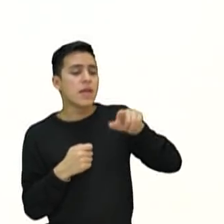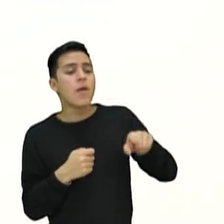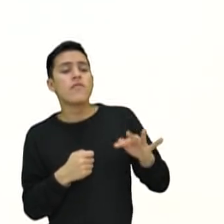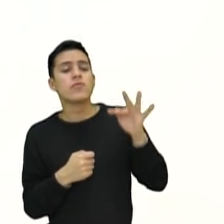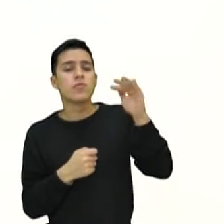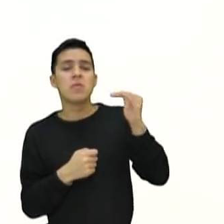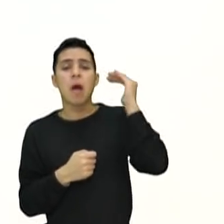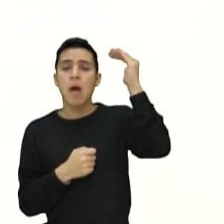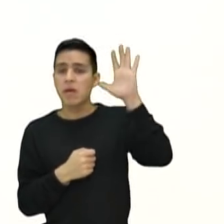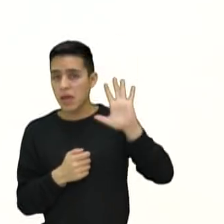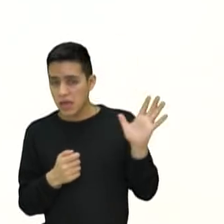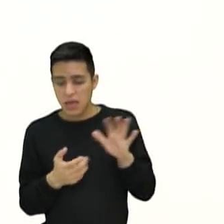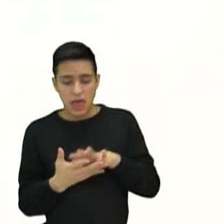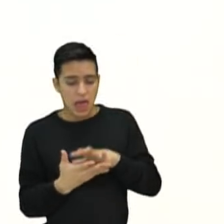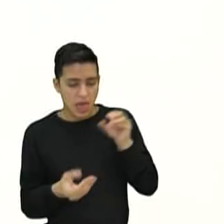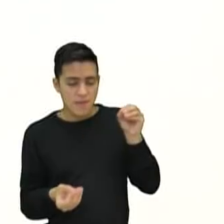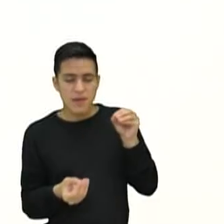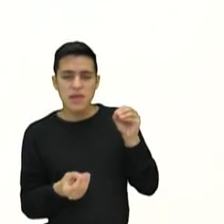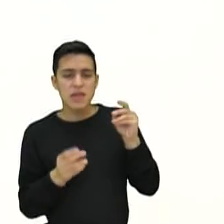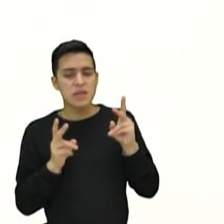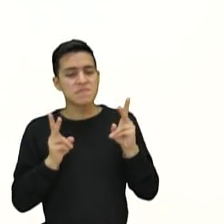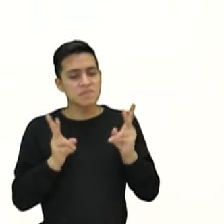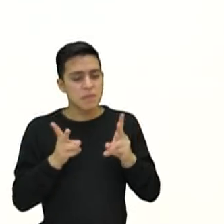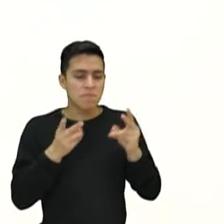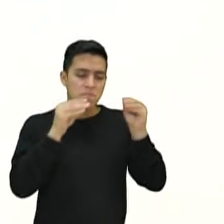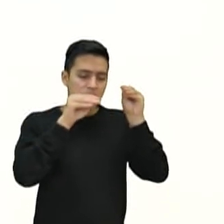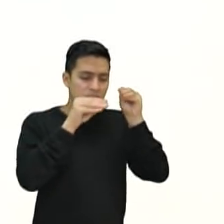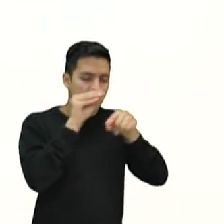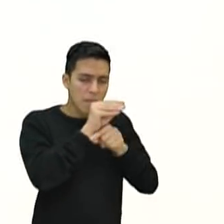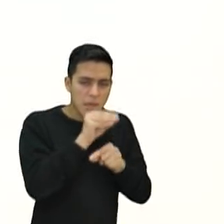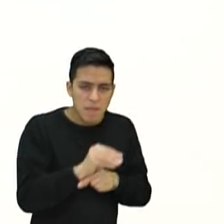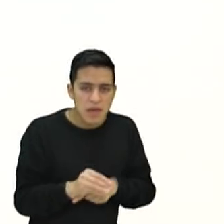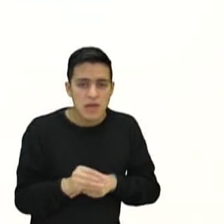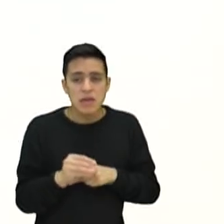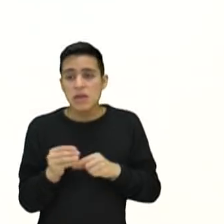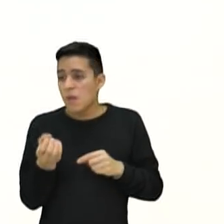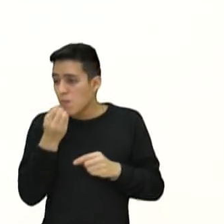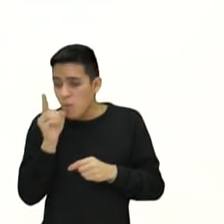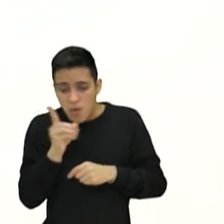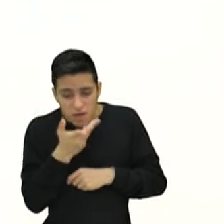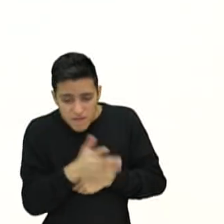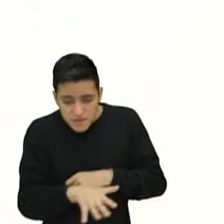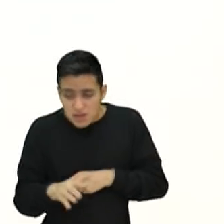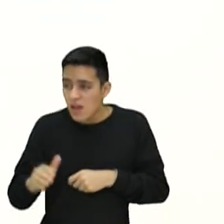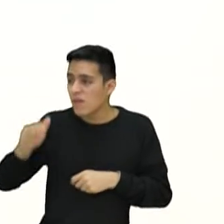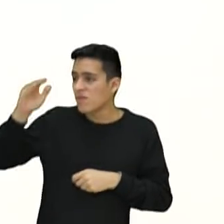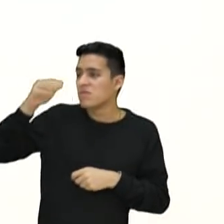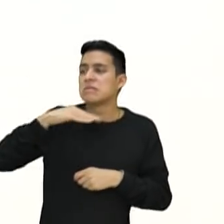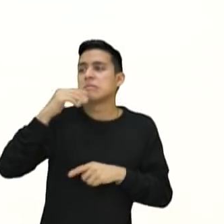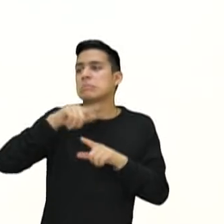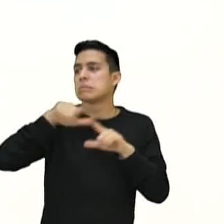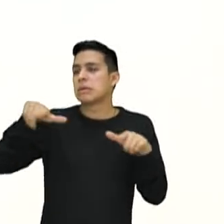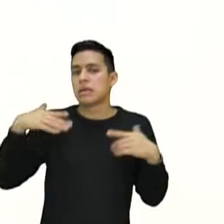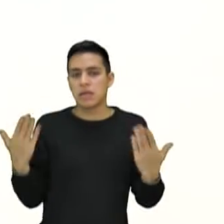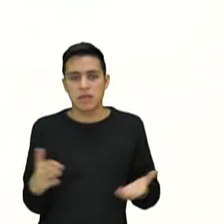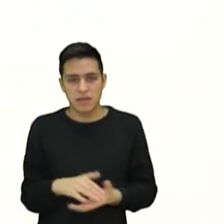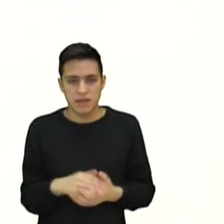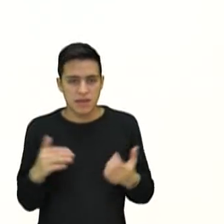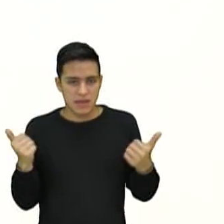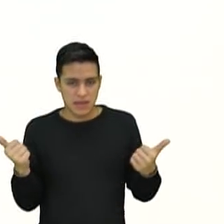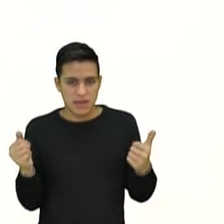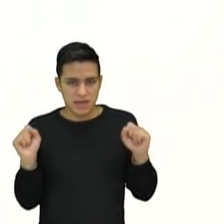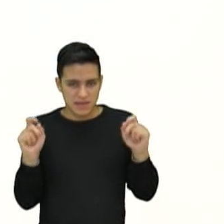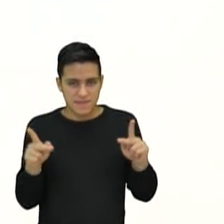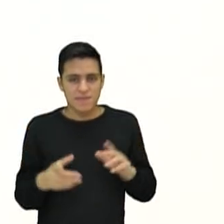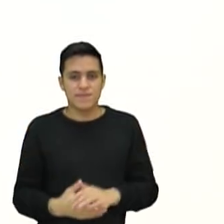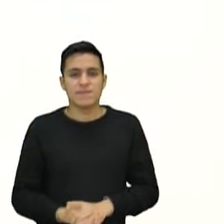alguém. A alma é ser frequentemente alimentada. Sem uma boa infância, o adulto será ninguém. Ok, pessoal?